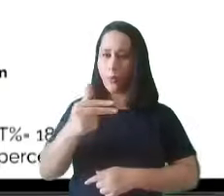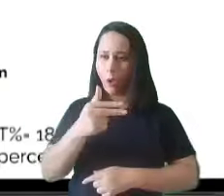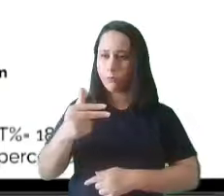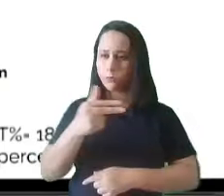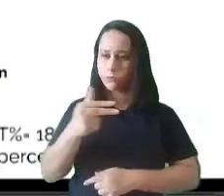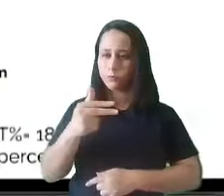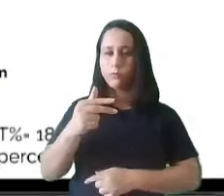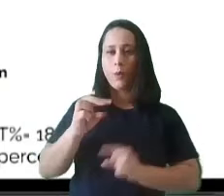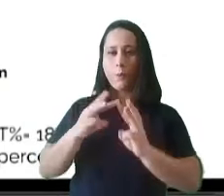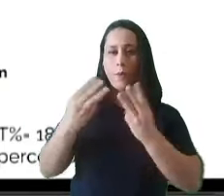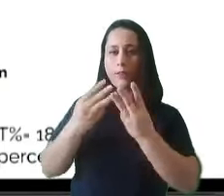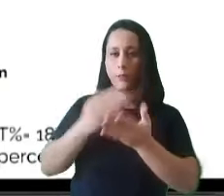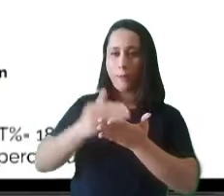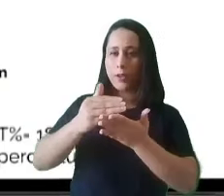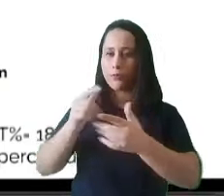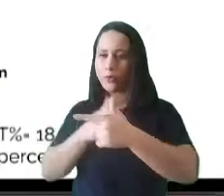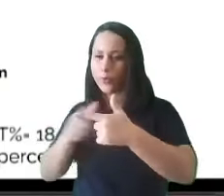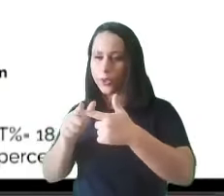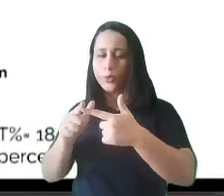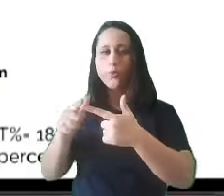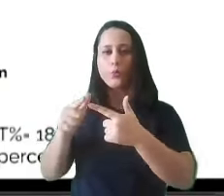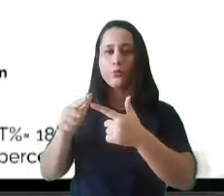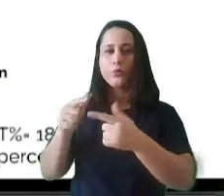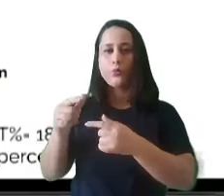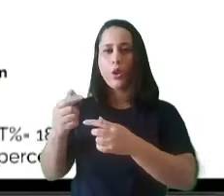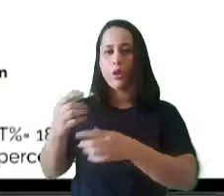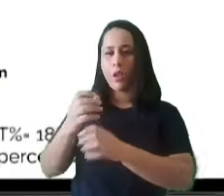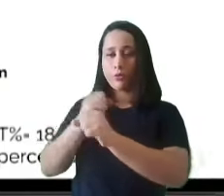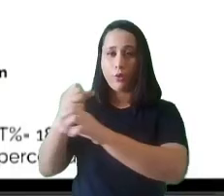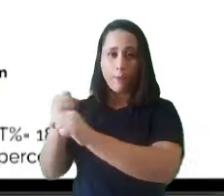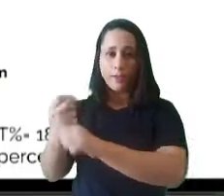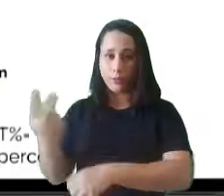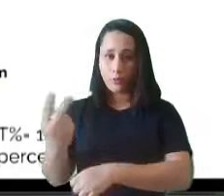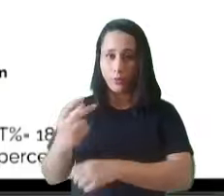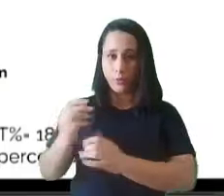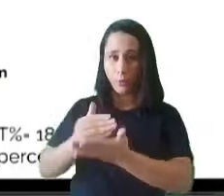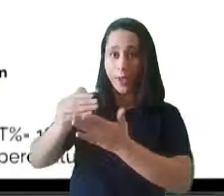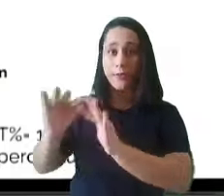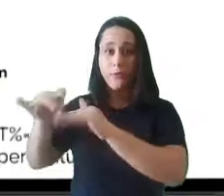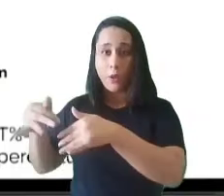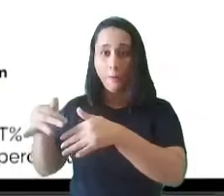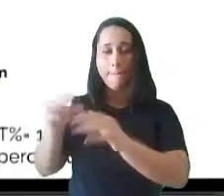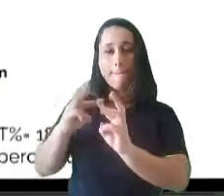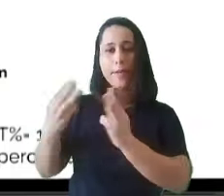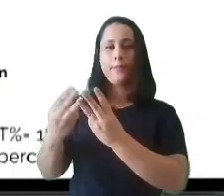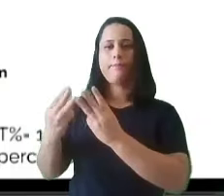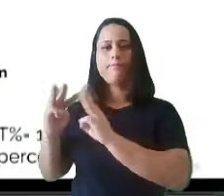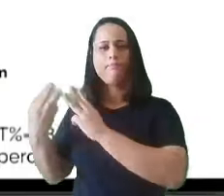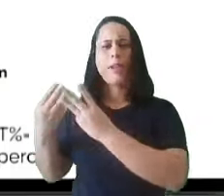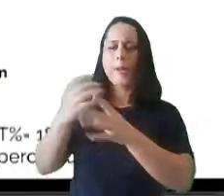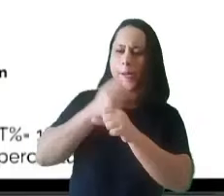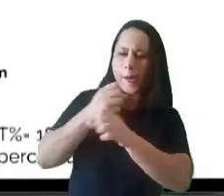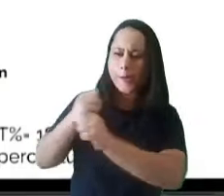.600 gramas. O título é a massa inicial sobre a massa inicial, mais a massa final.